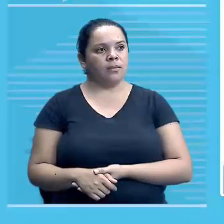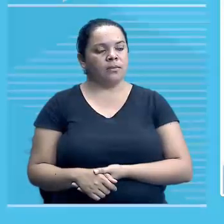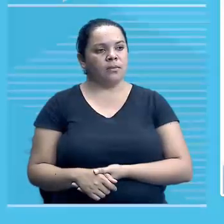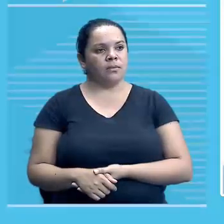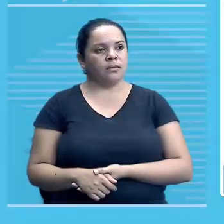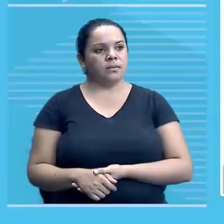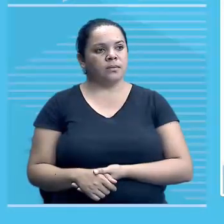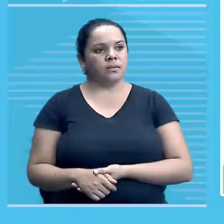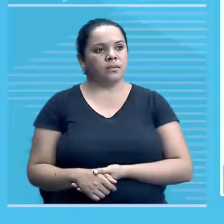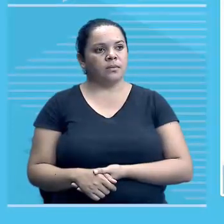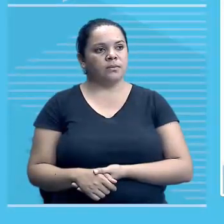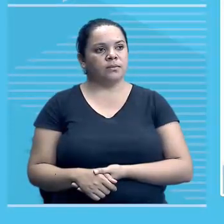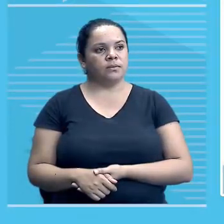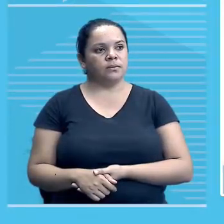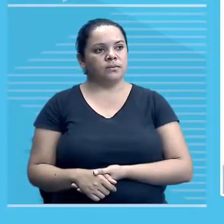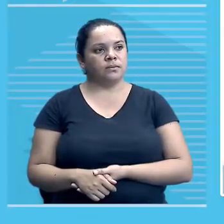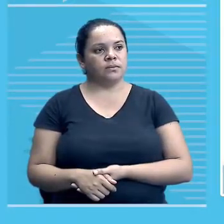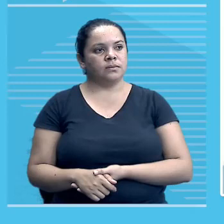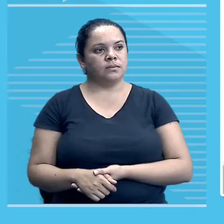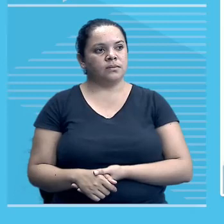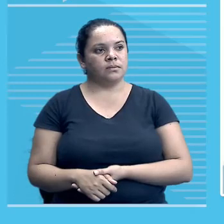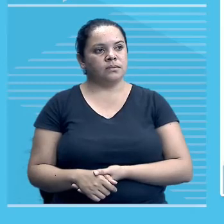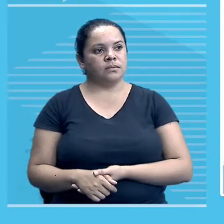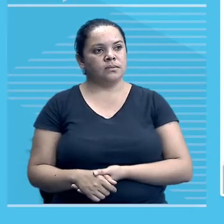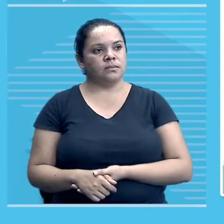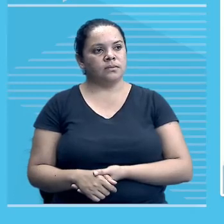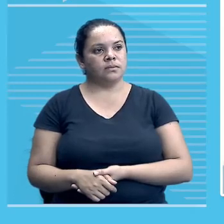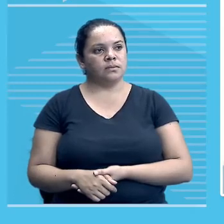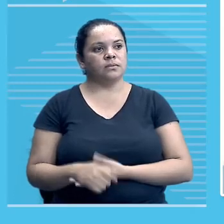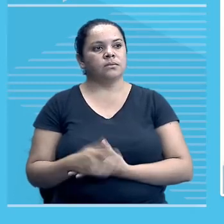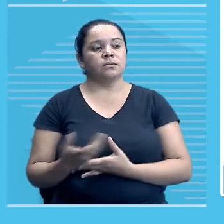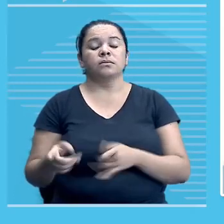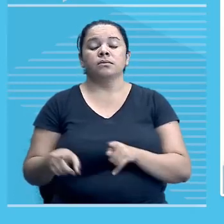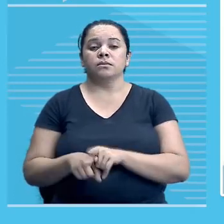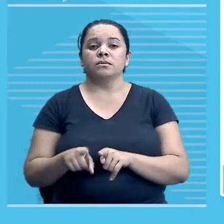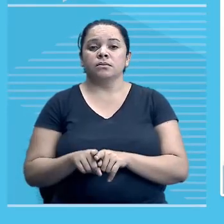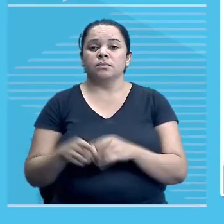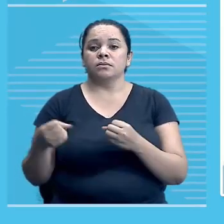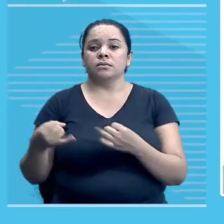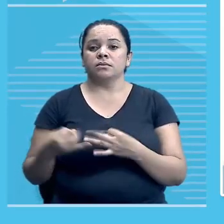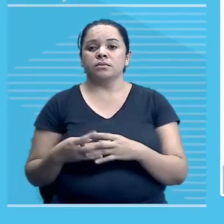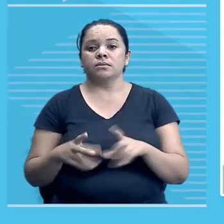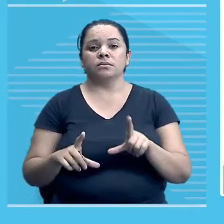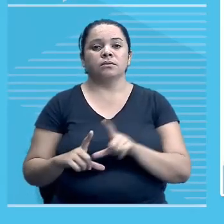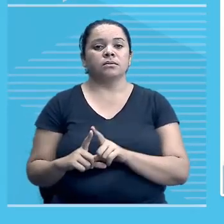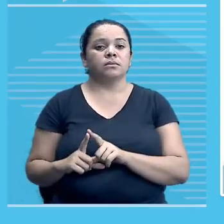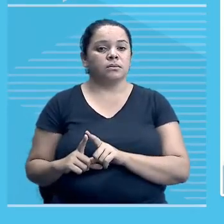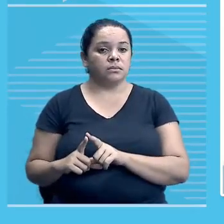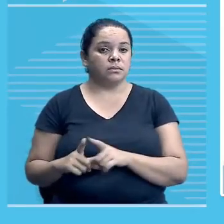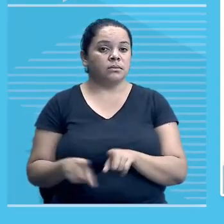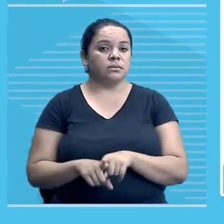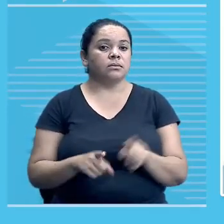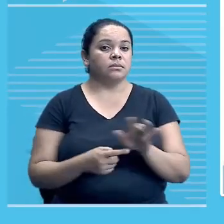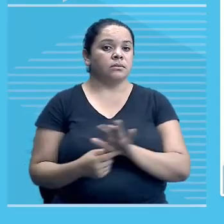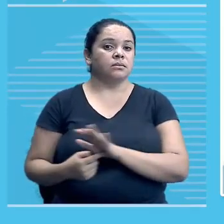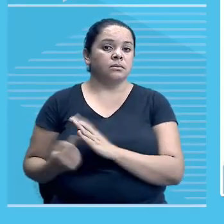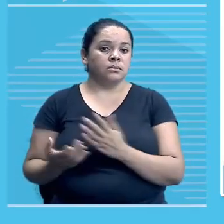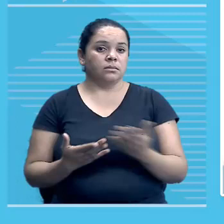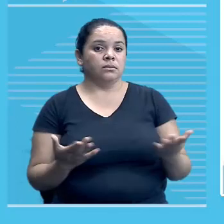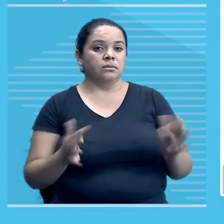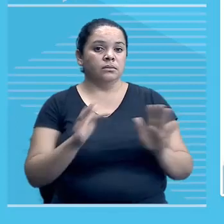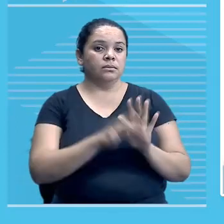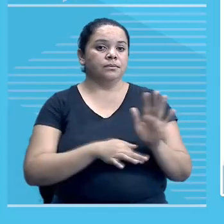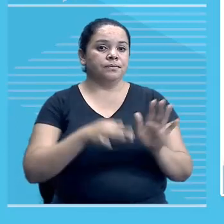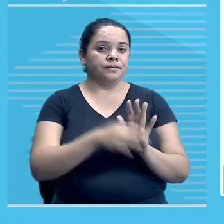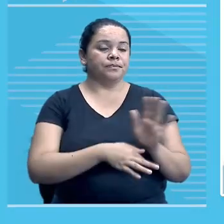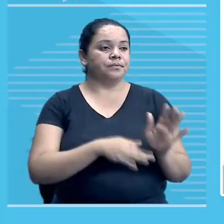Fórmulazinha de Bhaskara está aqui, né? Inclusive, ele também falou sobre o delta, né? Que eu já falar para vocês também. A fórmula de